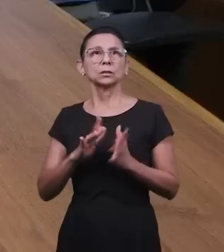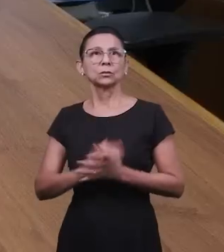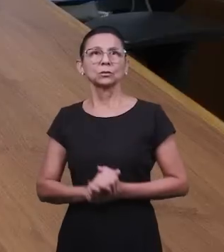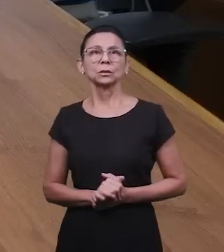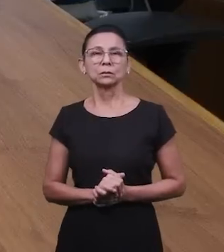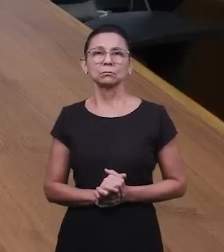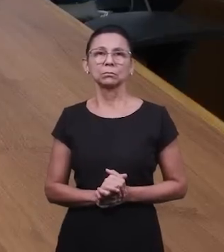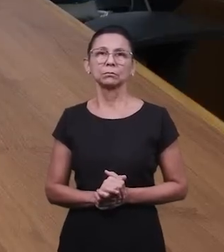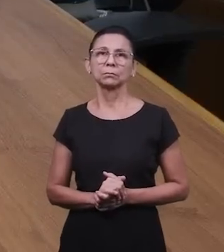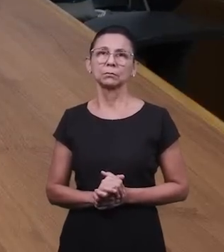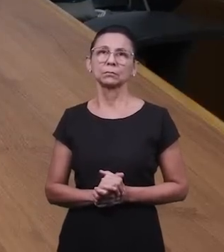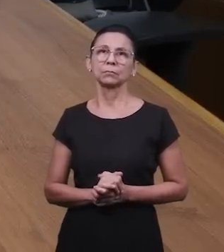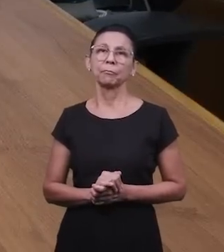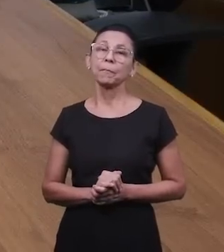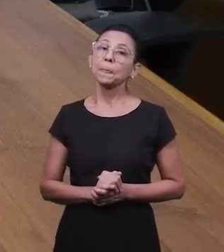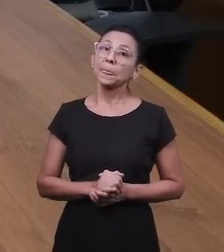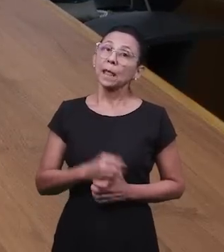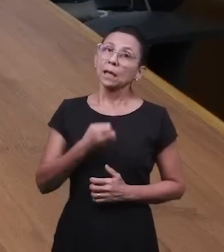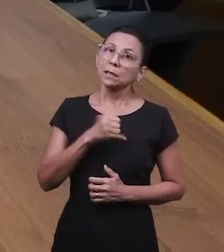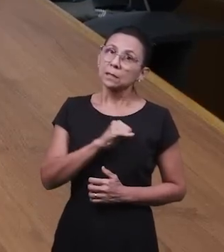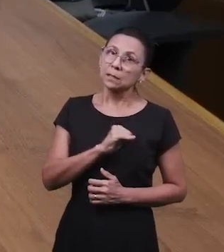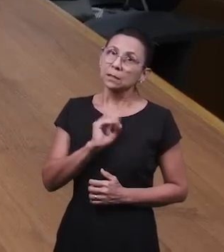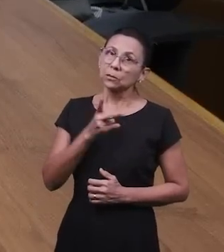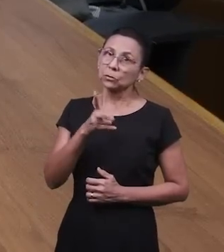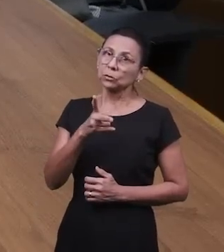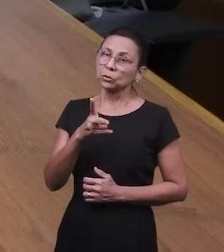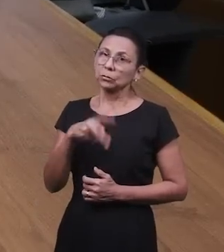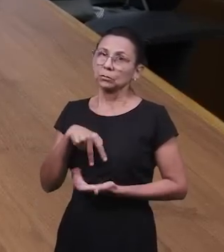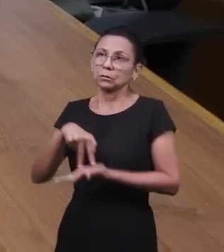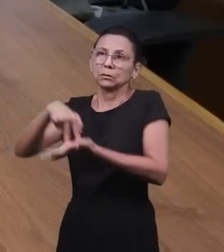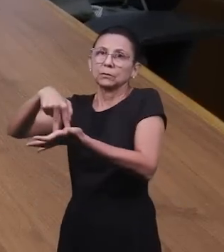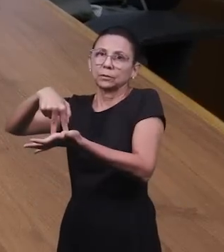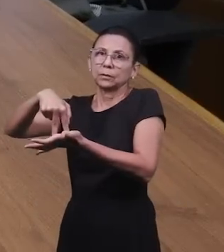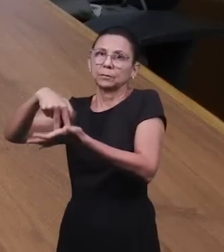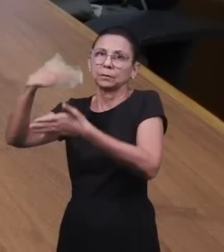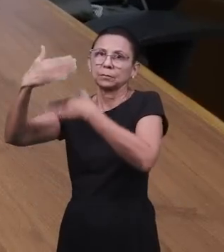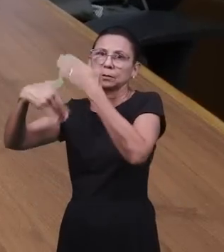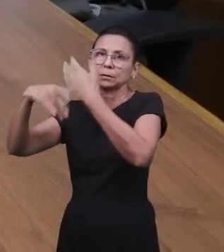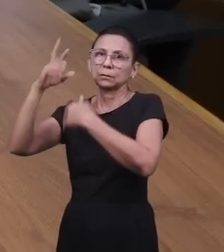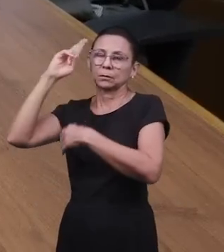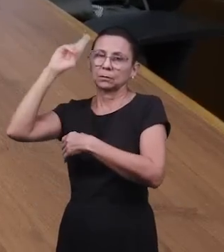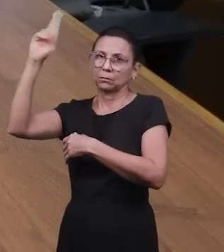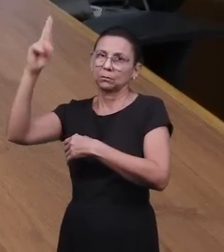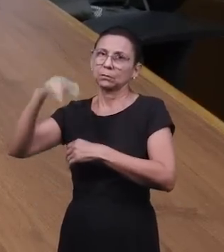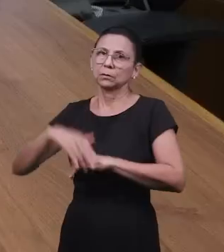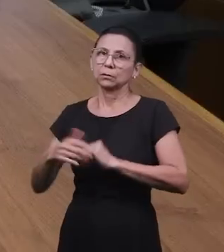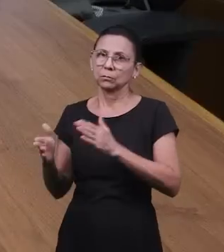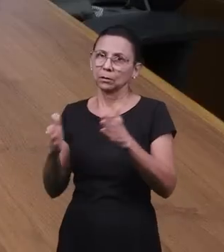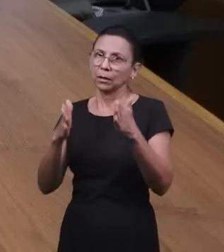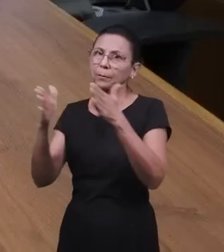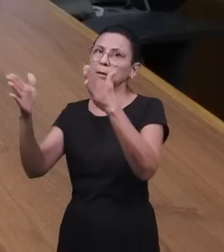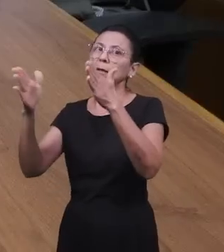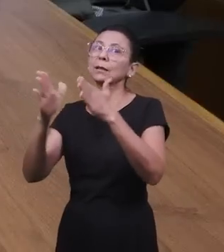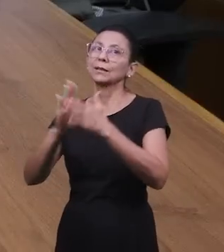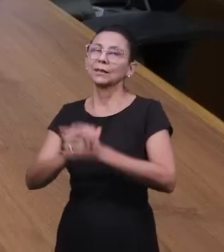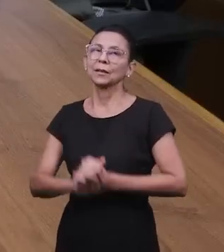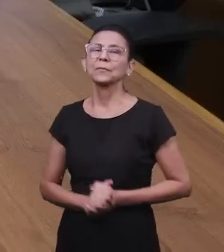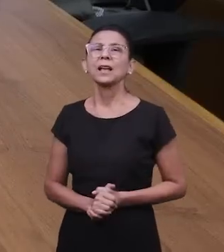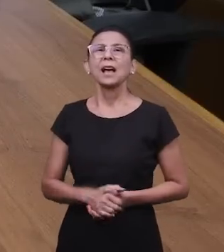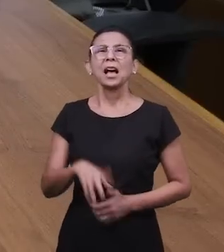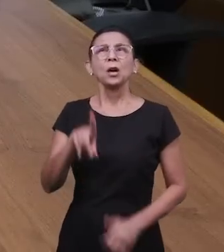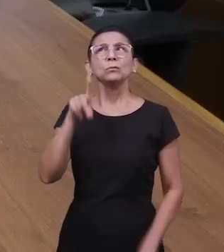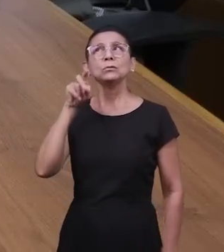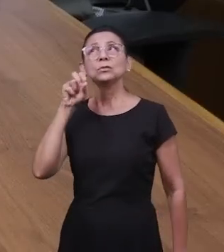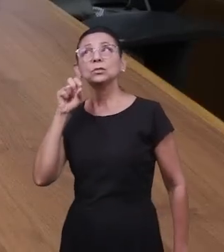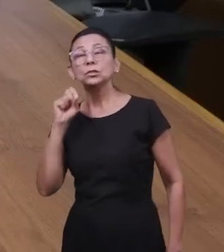para trás. Se andarmos, né? Se andarmos, se continuarmos vivendo essa... Sim, que não pode virar uma história, né? Uhum. Eu